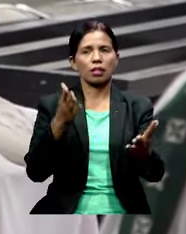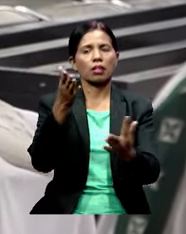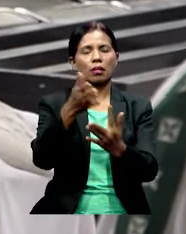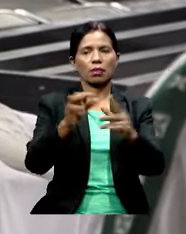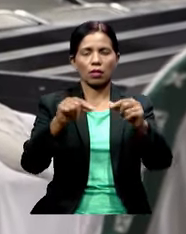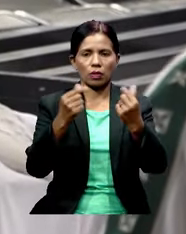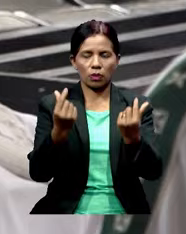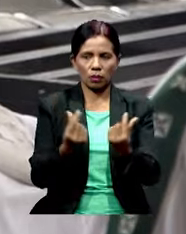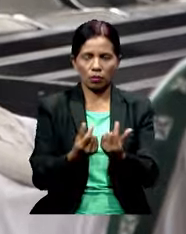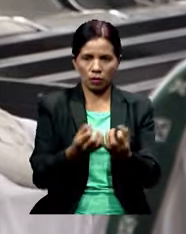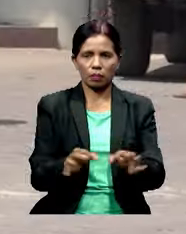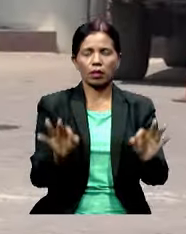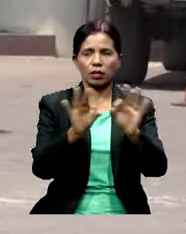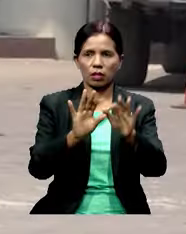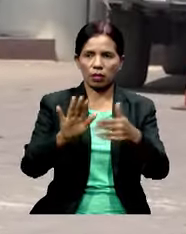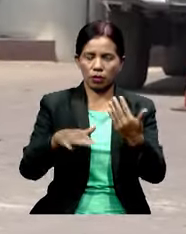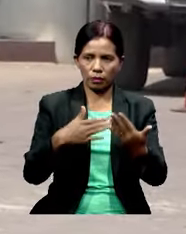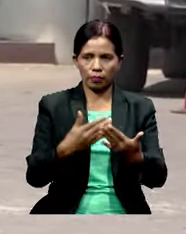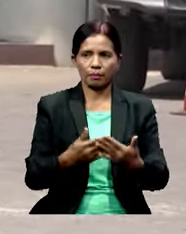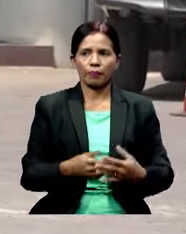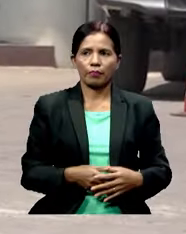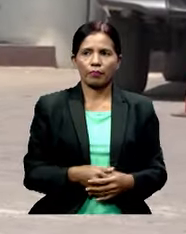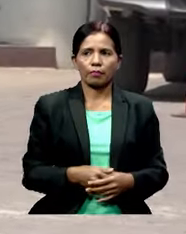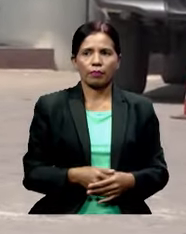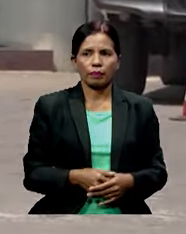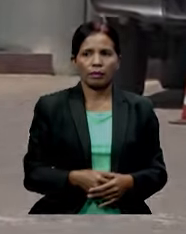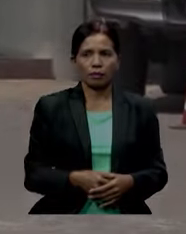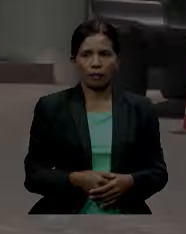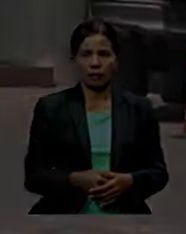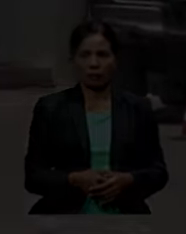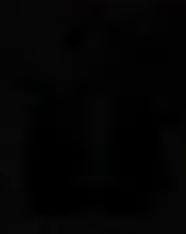grupu prioritario. Emerenciana Martins, Agostinho Faluchai, GMN.